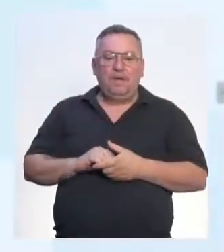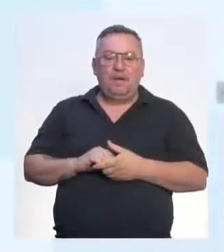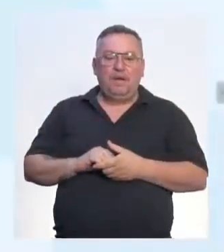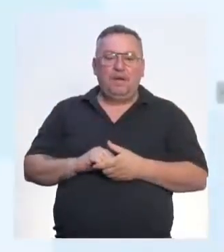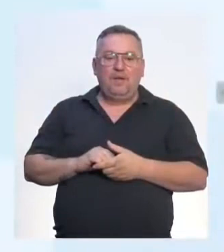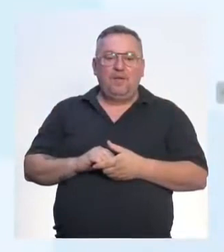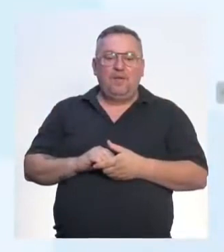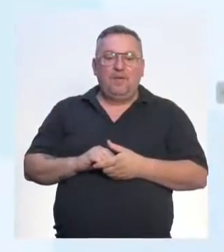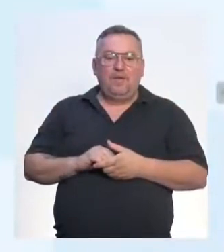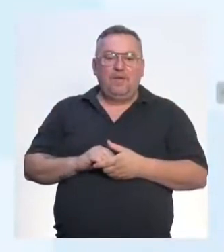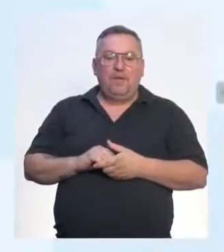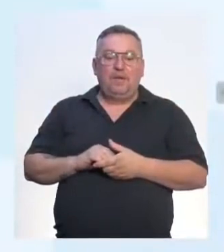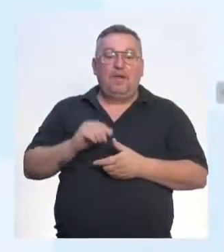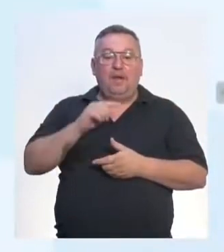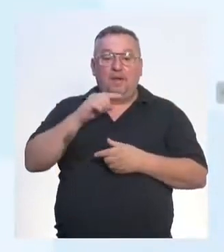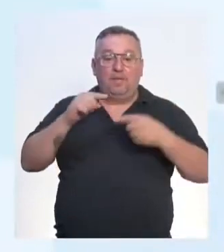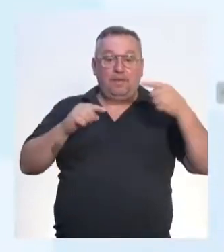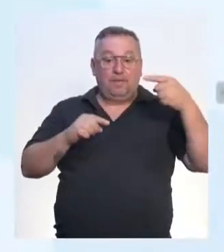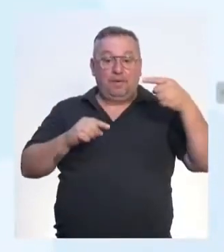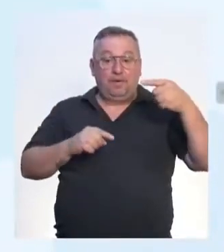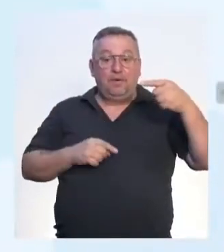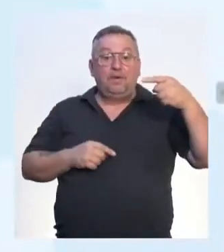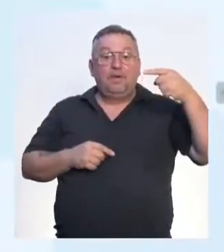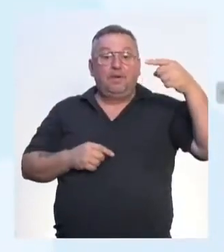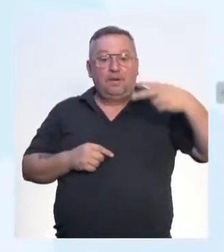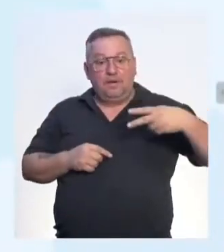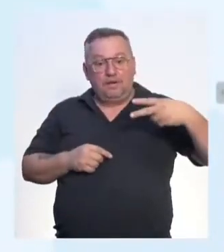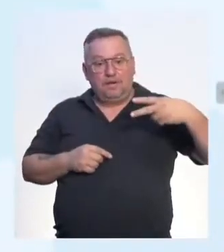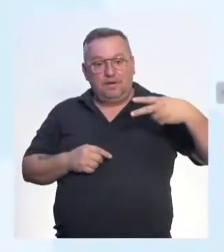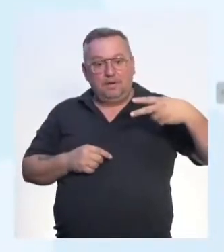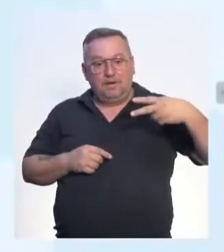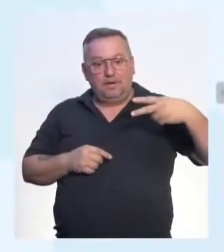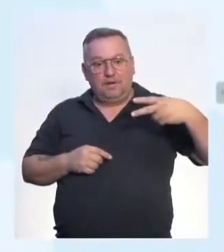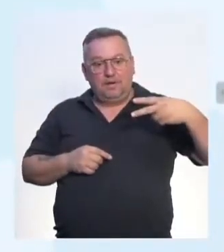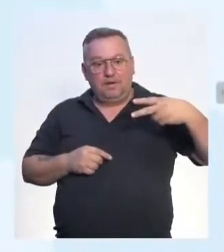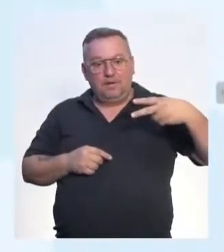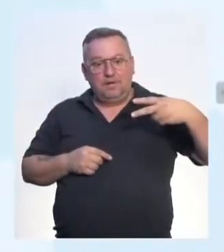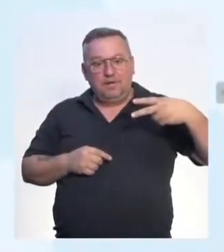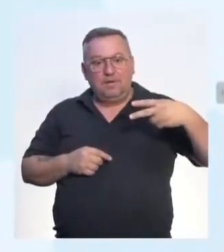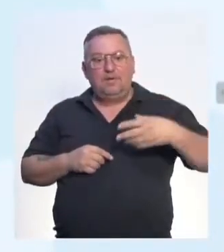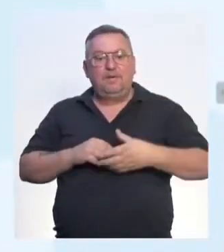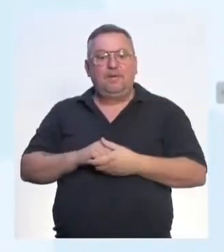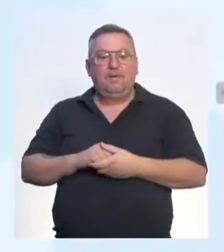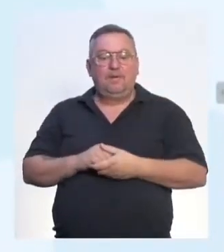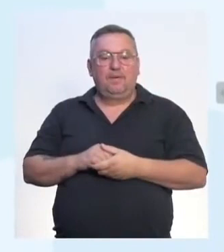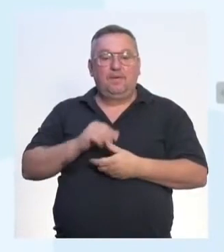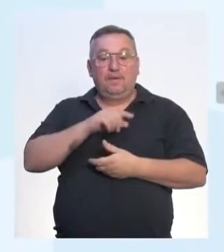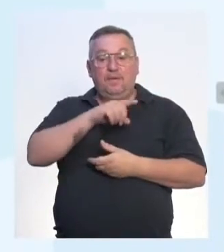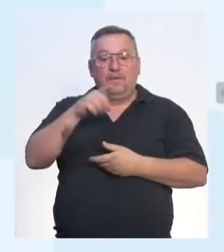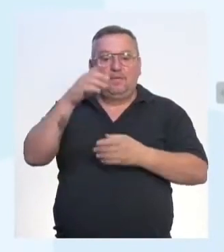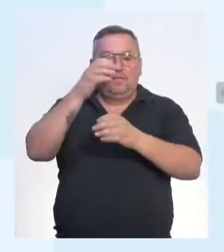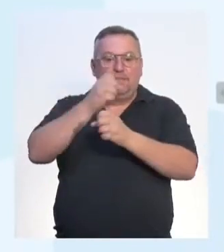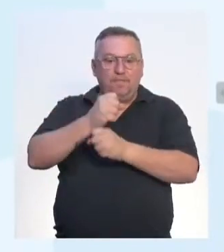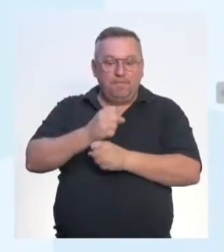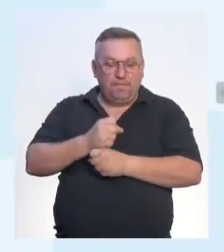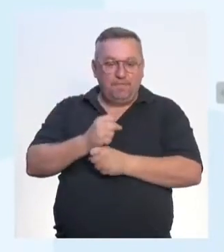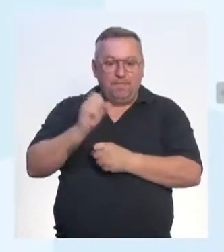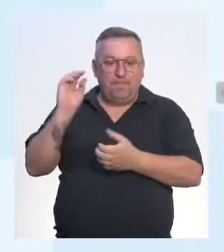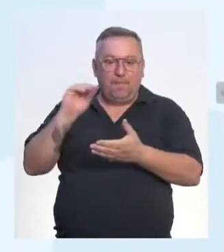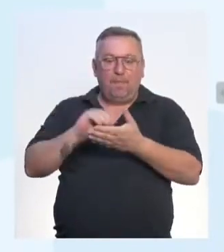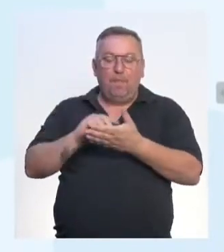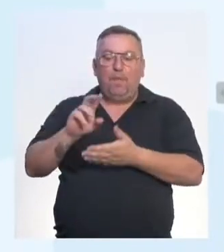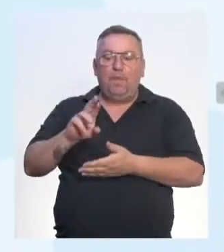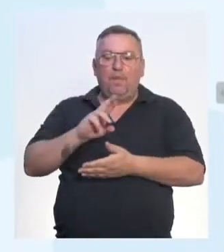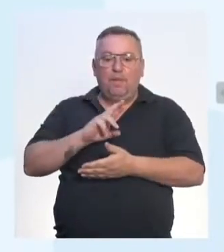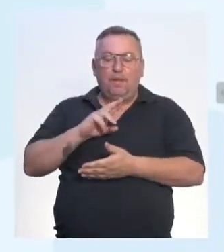façam essa operação primeiro e depois essa operação, né? Isso. E aí vocês somam lá, colocam qual